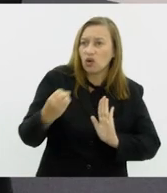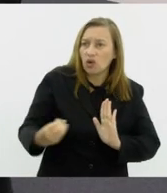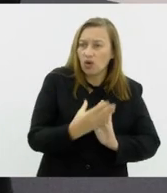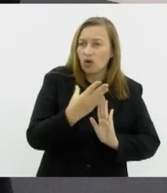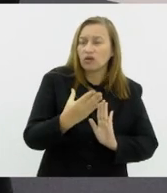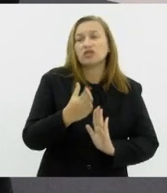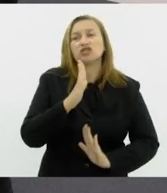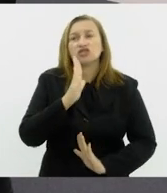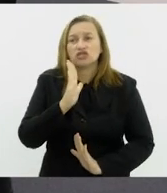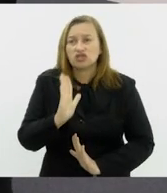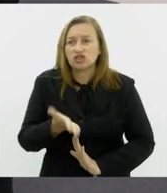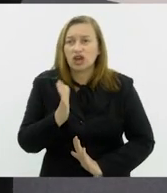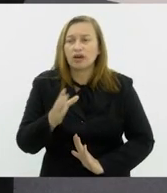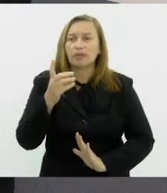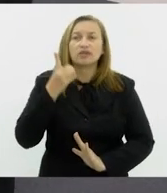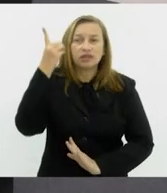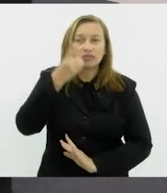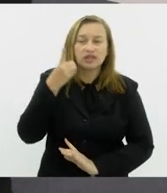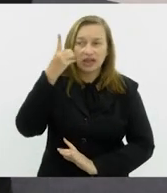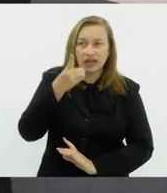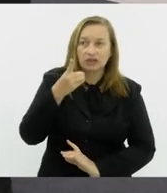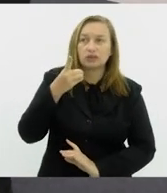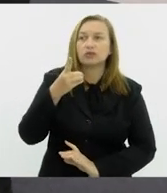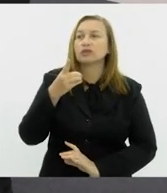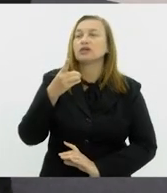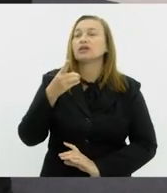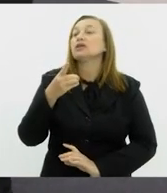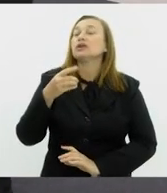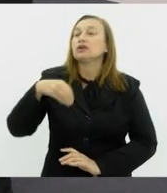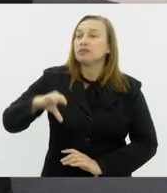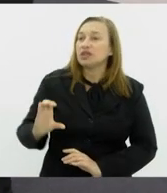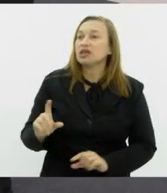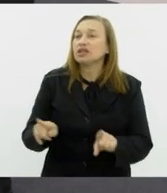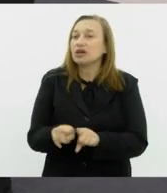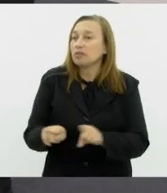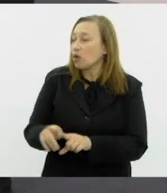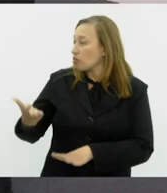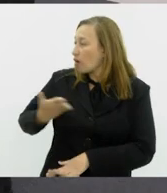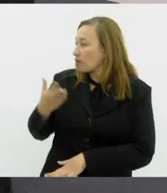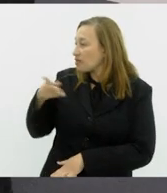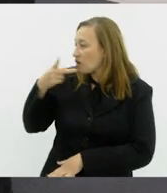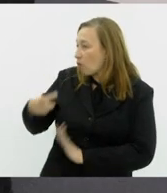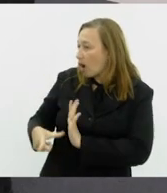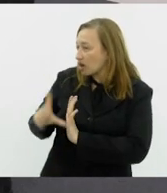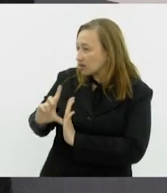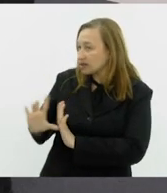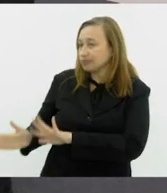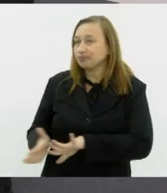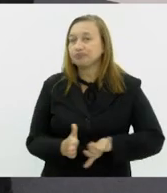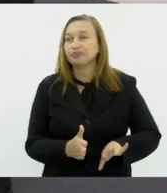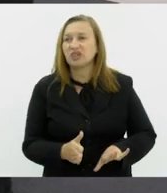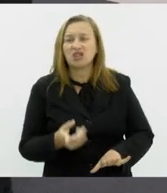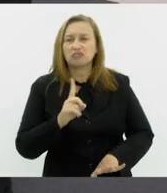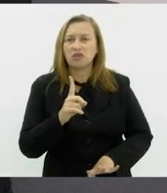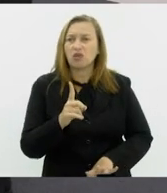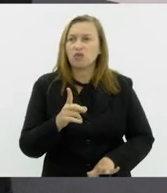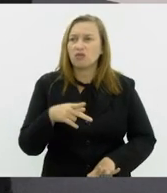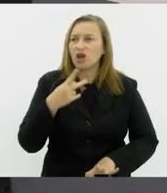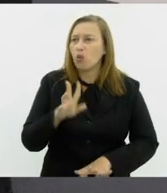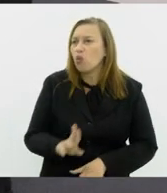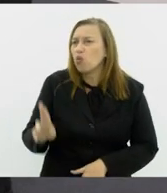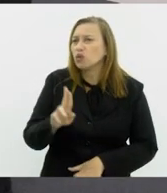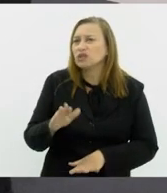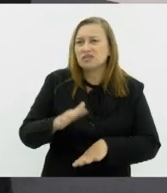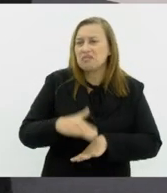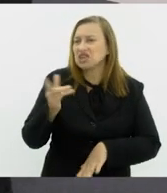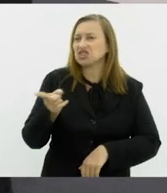já ventilados pelo deputado Carlos Mink e pelo meu colega que me aqui antecedeu. Não vou fazer uso de